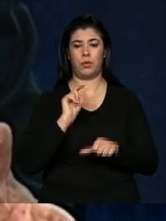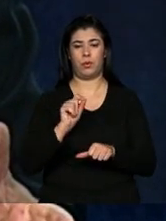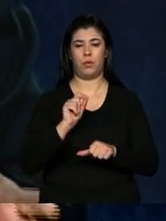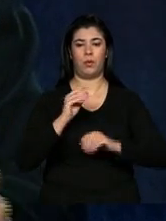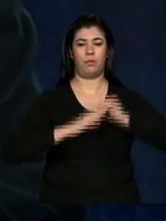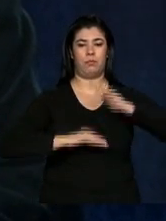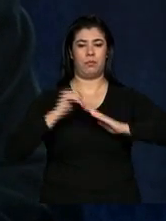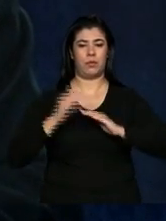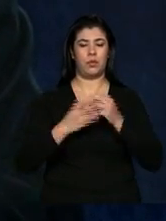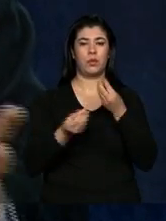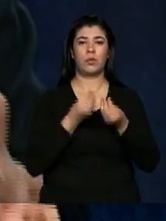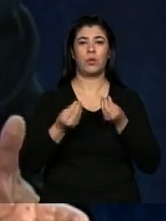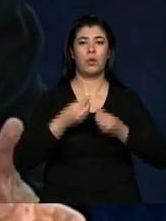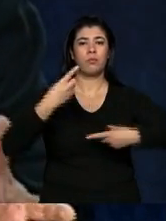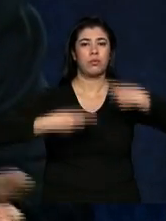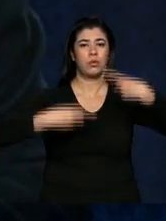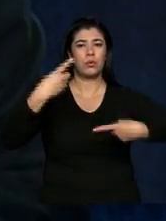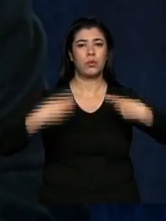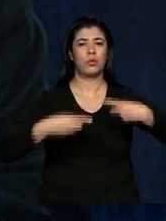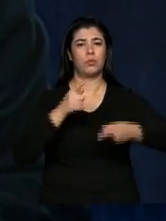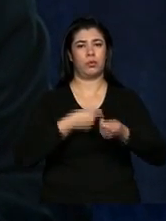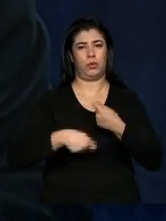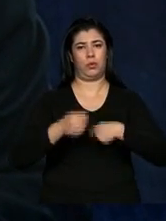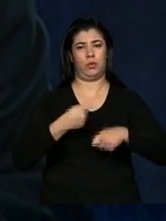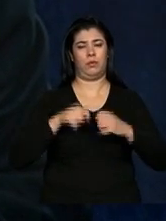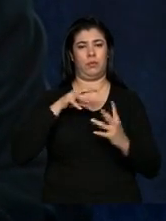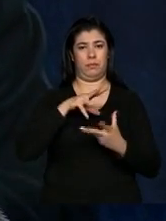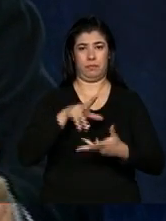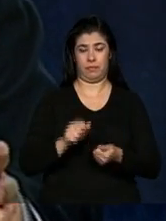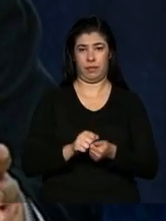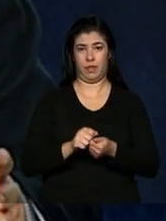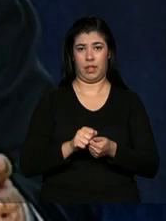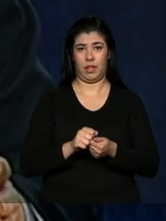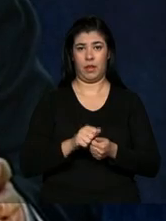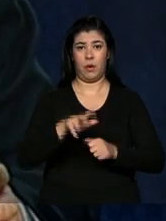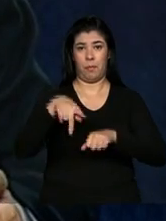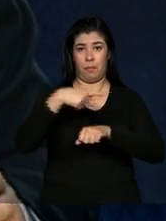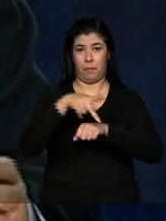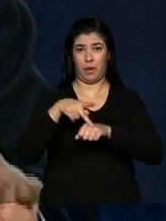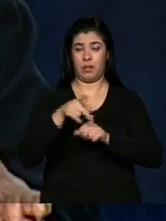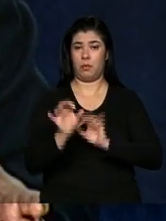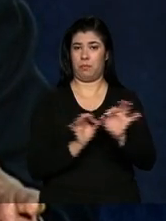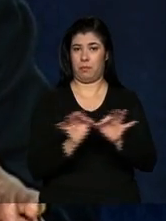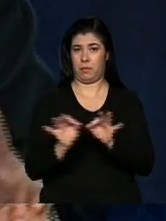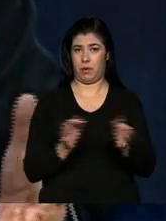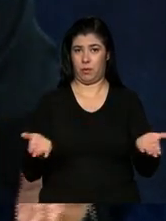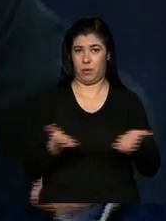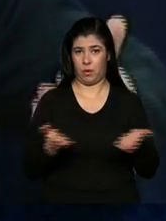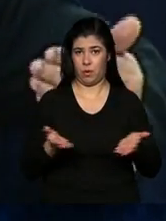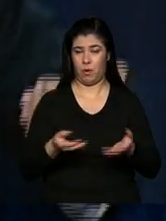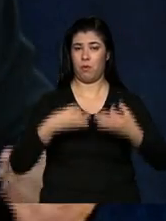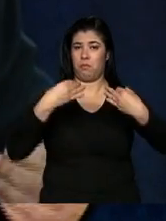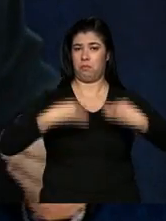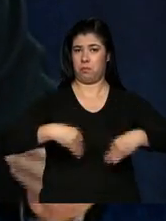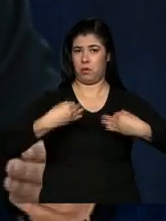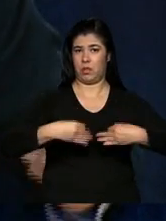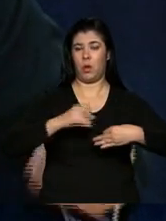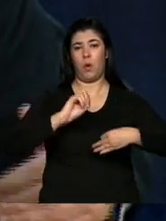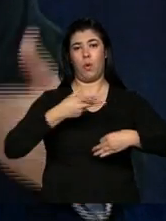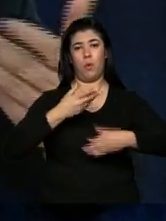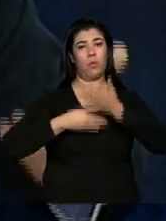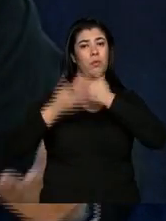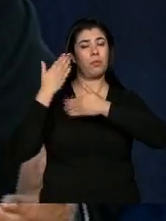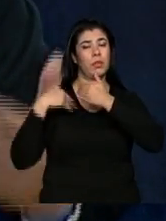mercado muda a disputa Econômica no mundo os países que se prepararem de maneira adequada ou que se prepararam anteriormente se